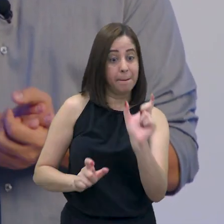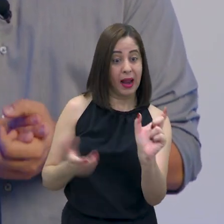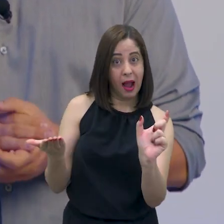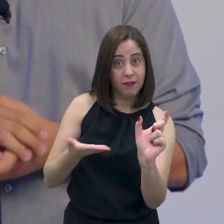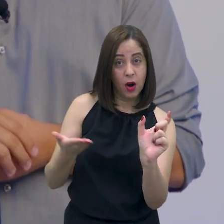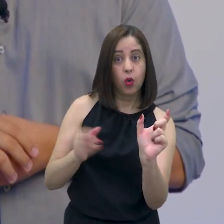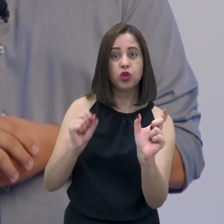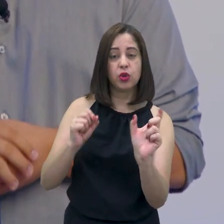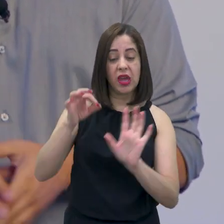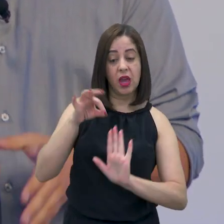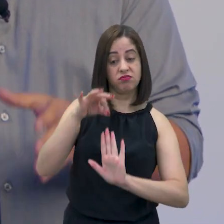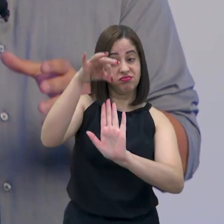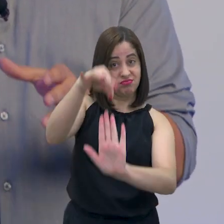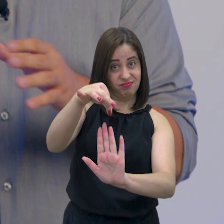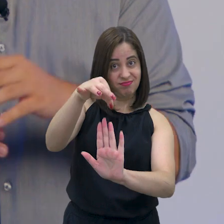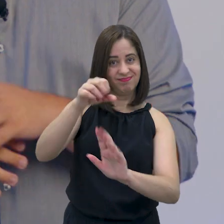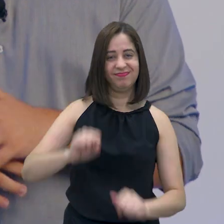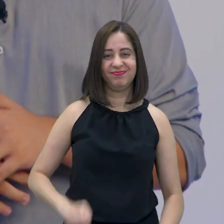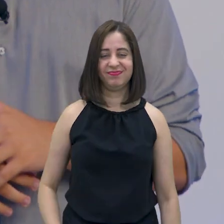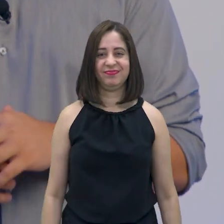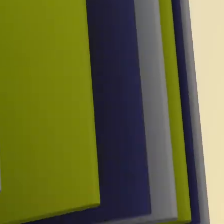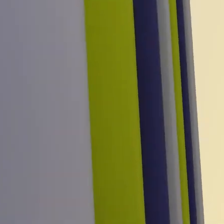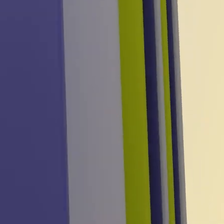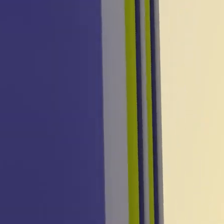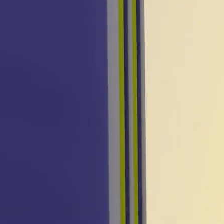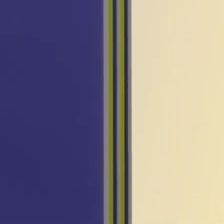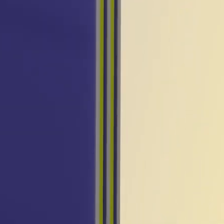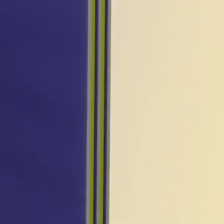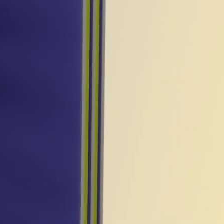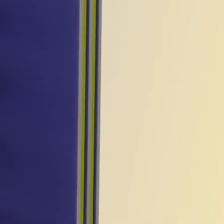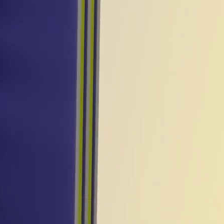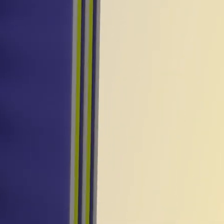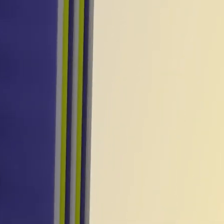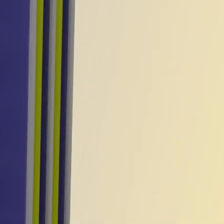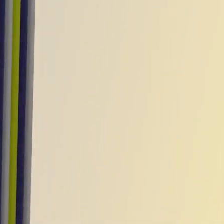parlamentares. A palavra de hoje é indicação.